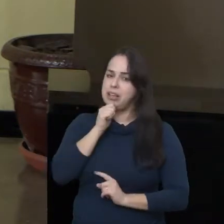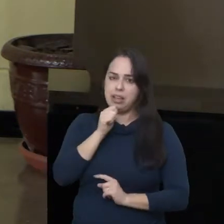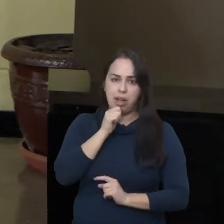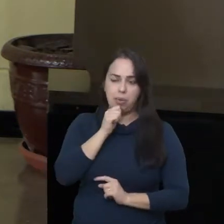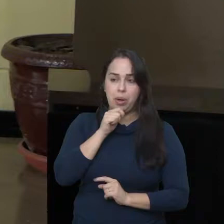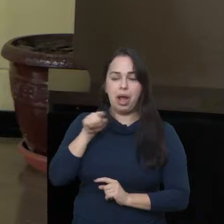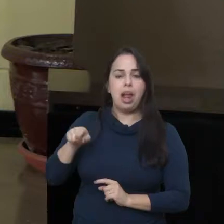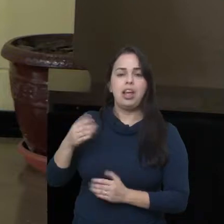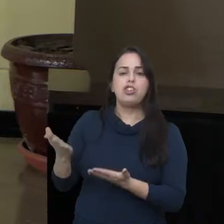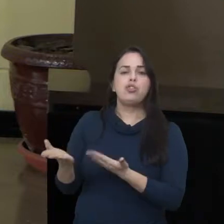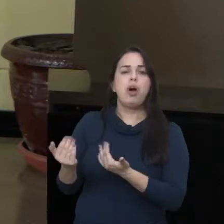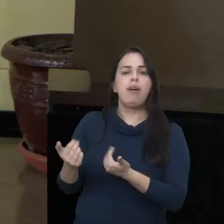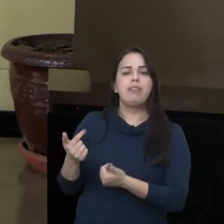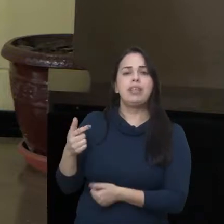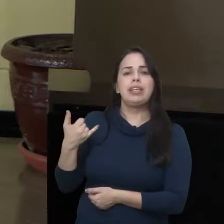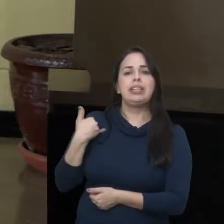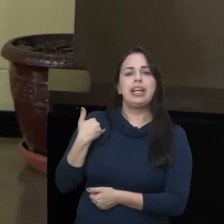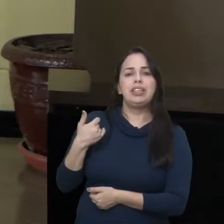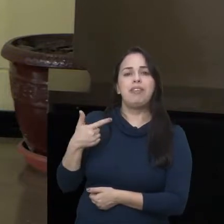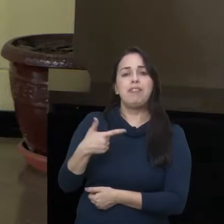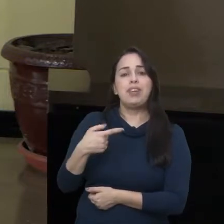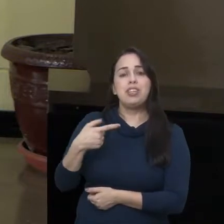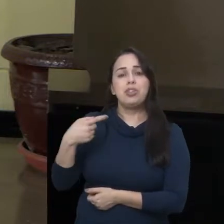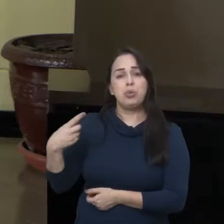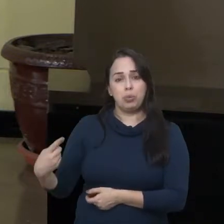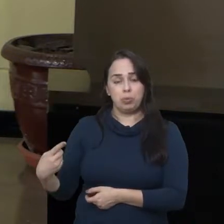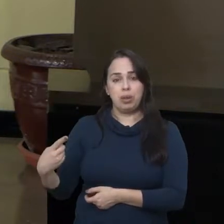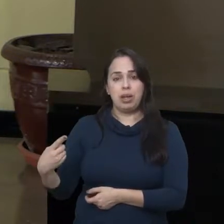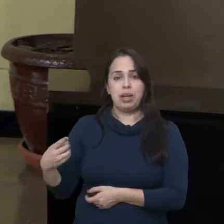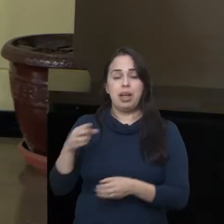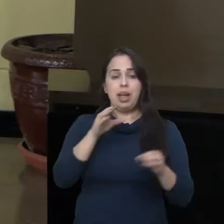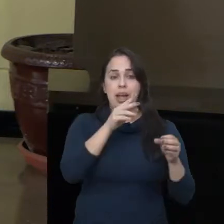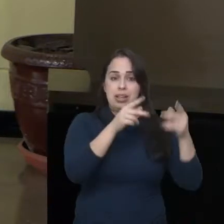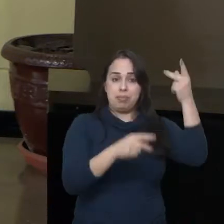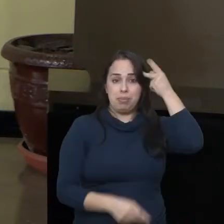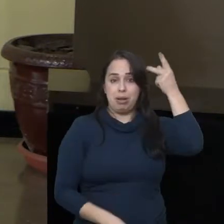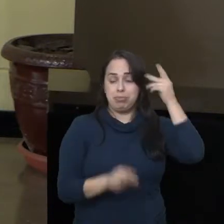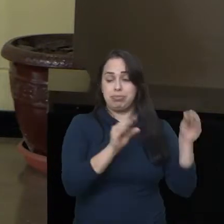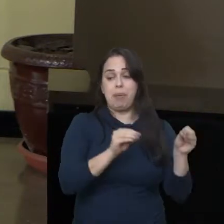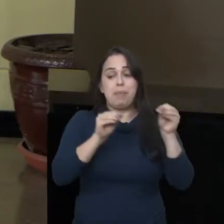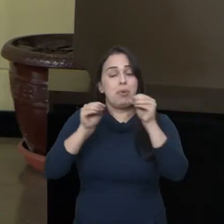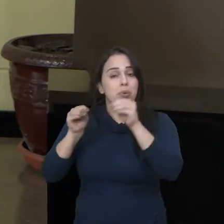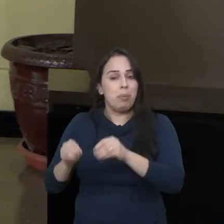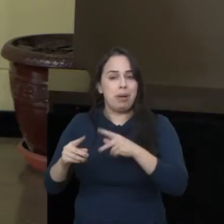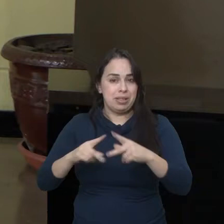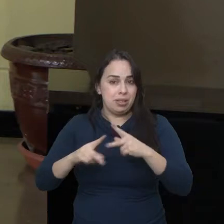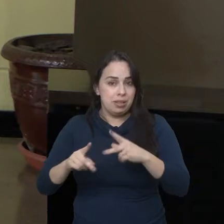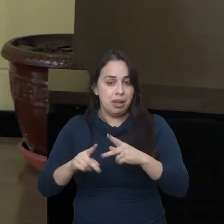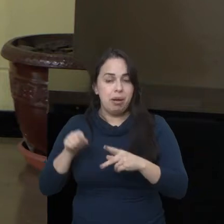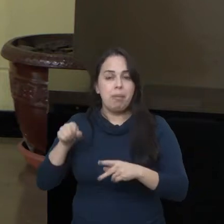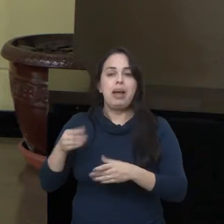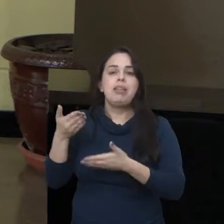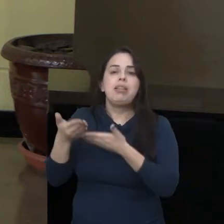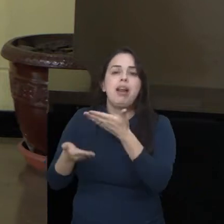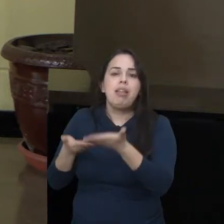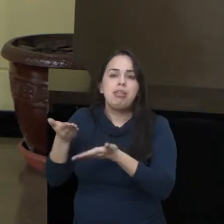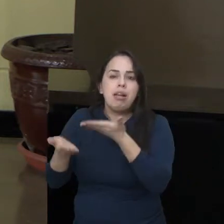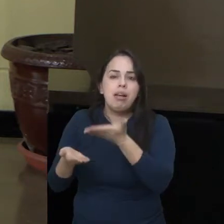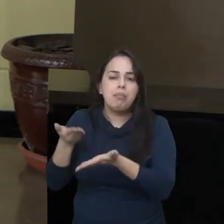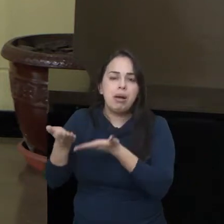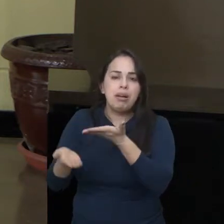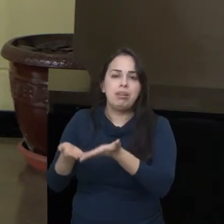era uma jovem de 21 anos que estava vindo de São Paulo também para se